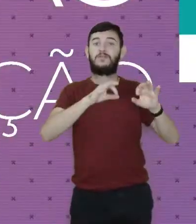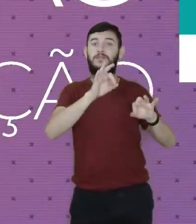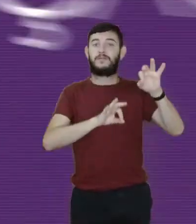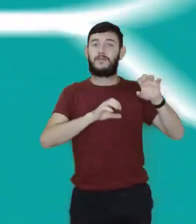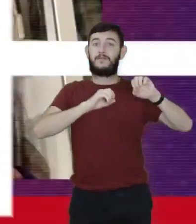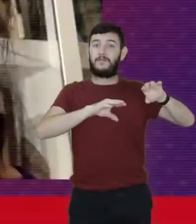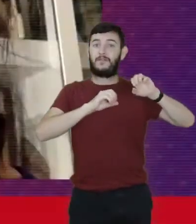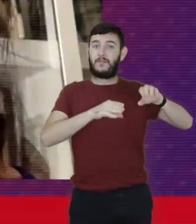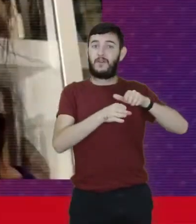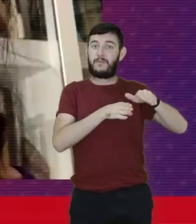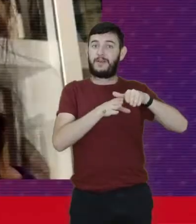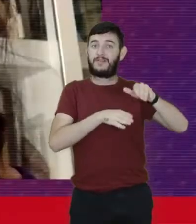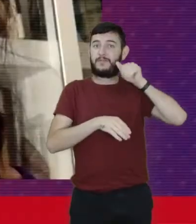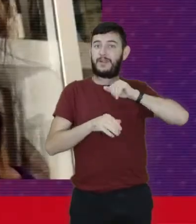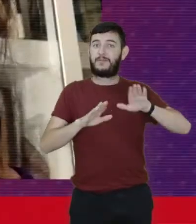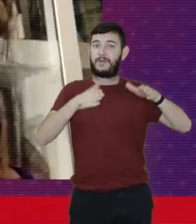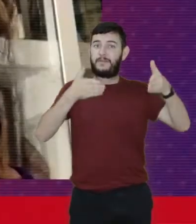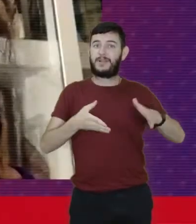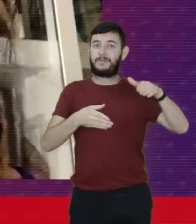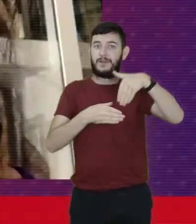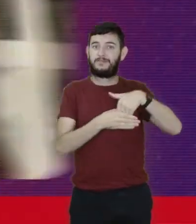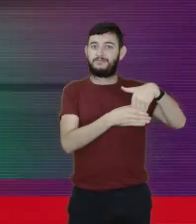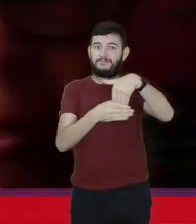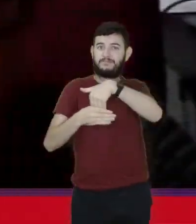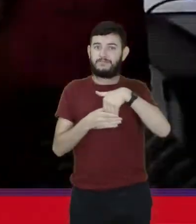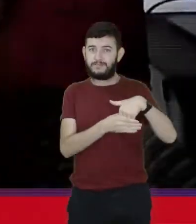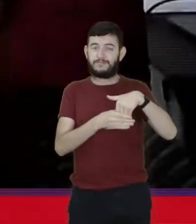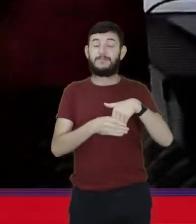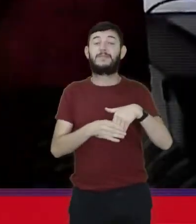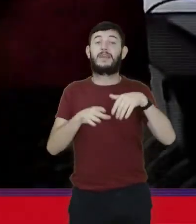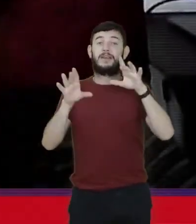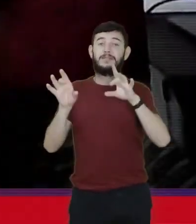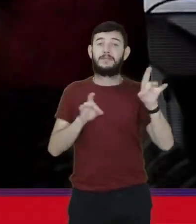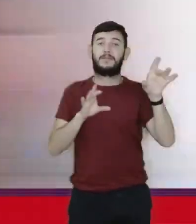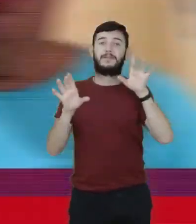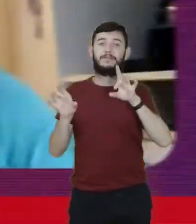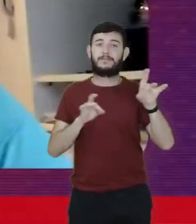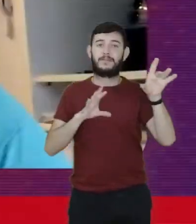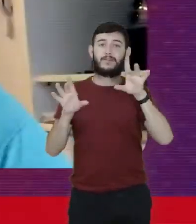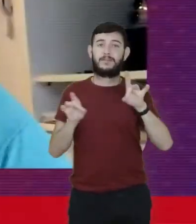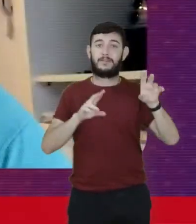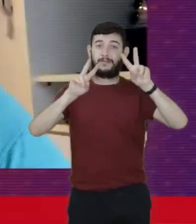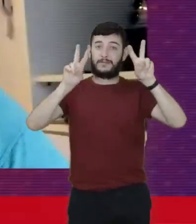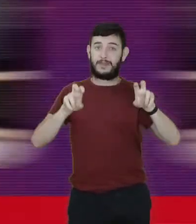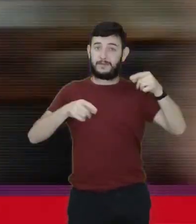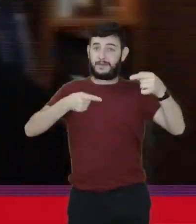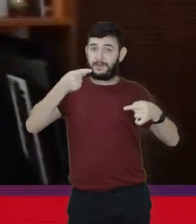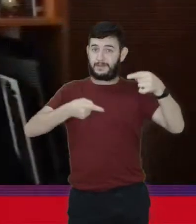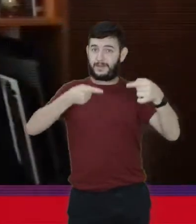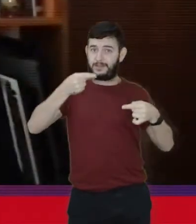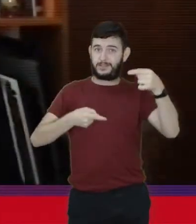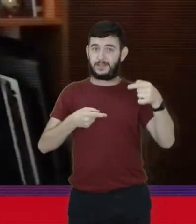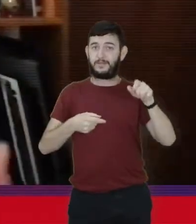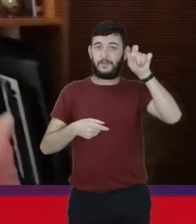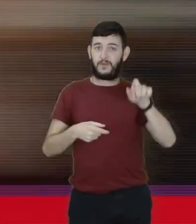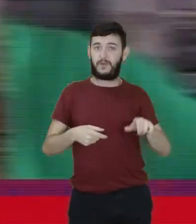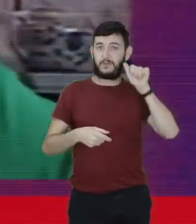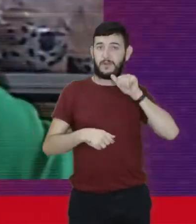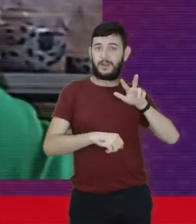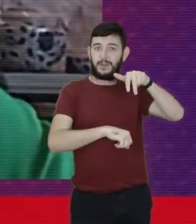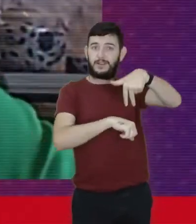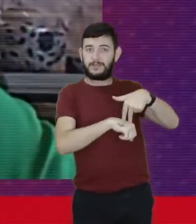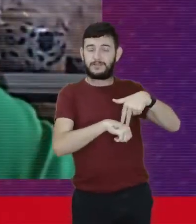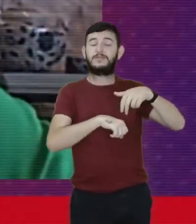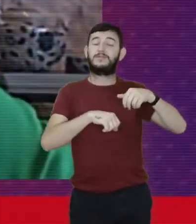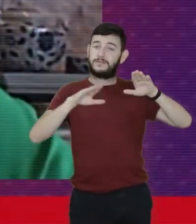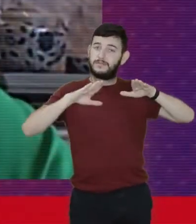das mulheres para a disputa política. A cada semana, um tema diferente será trabalhado em aulas preparadas por especialistas e mulheres de notório saber.